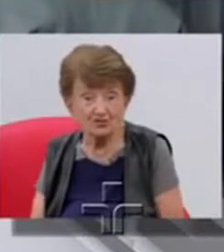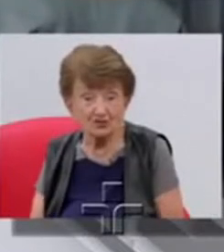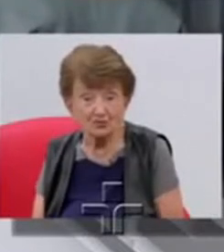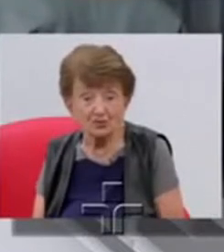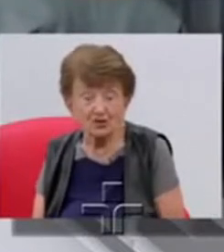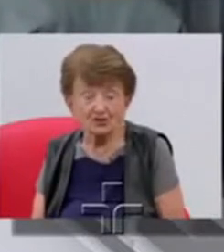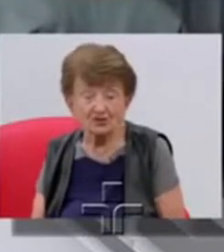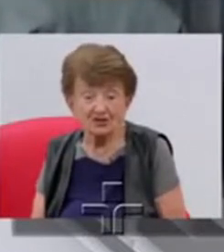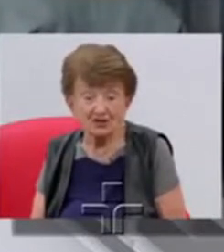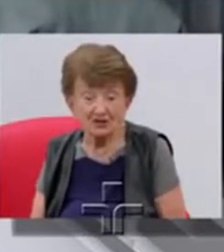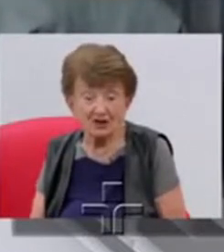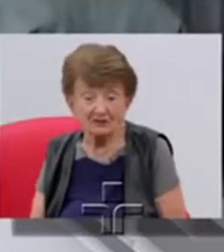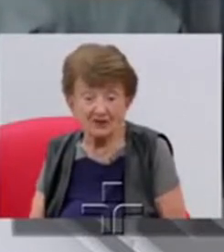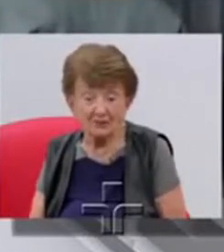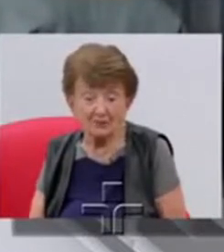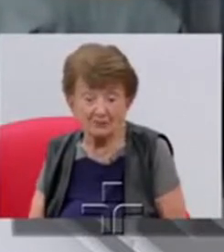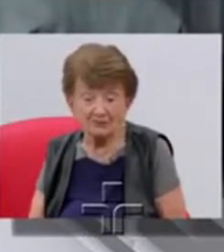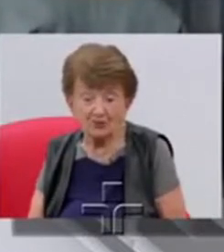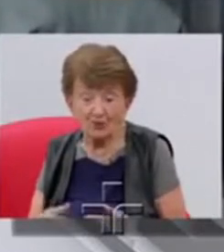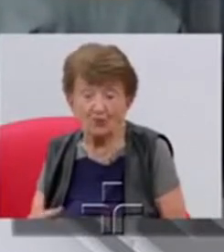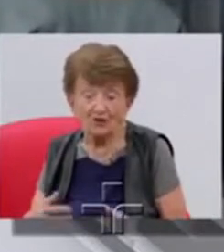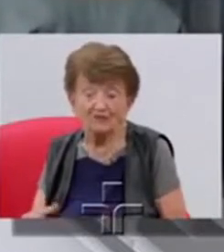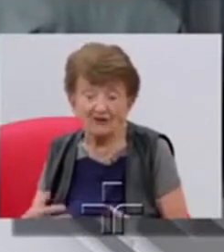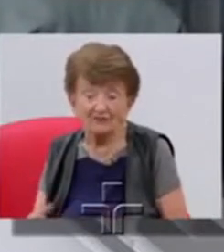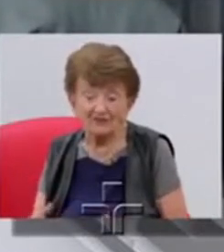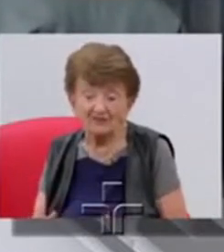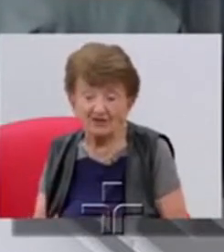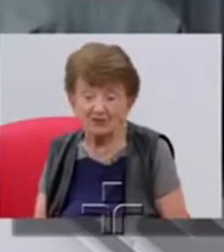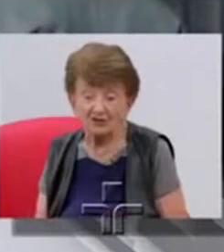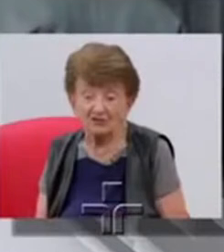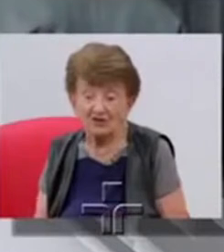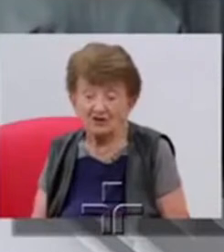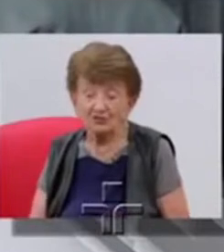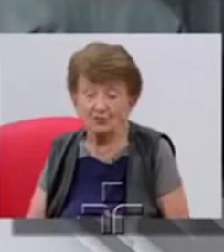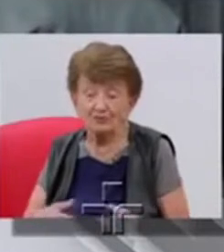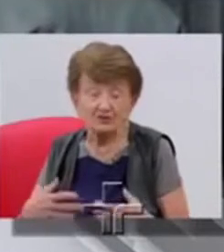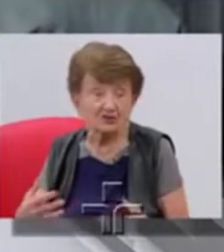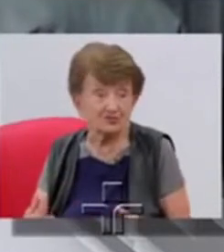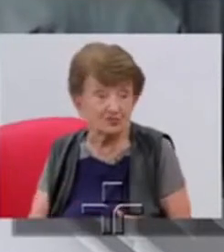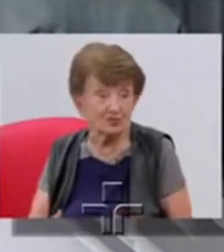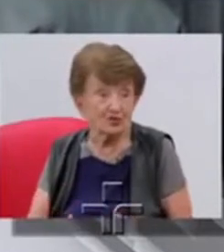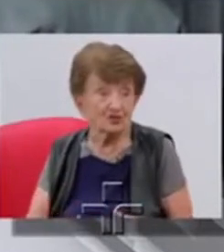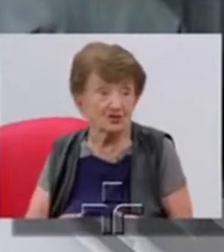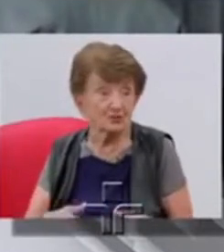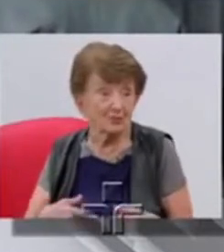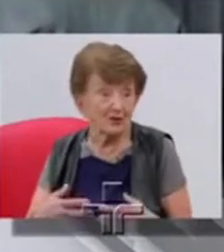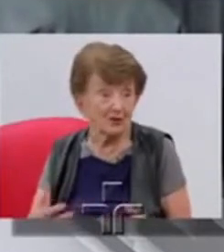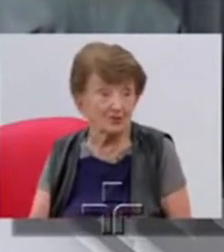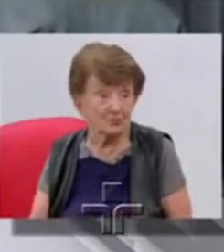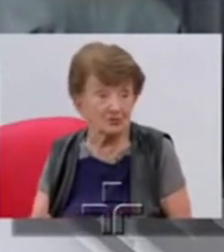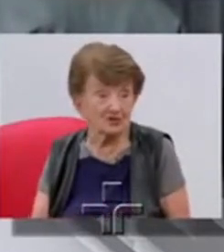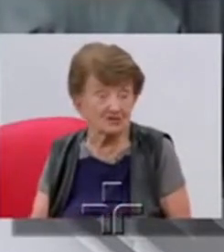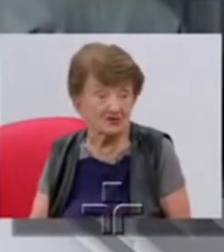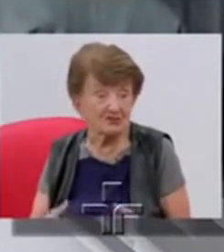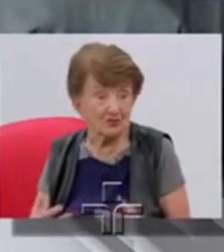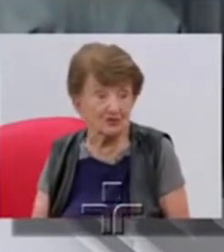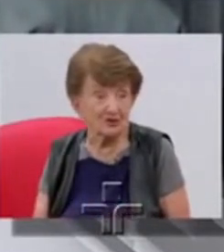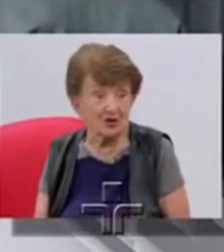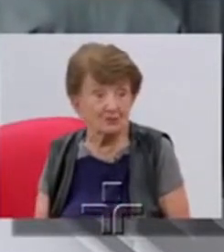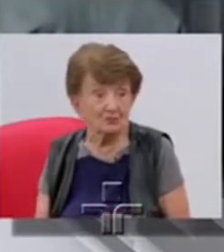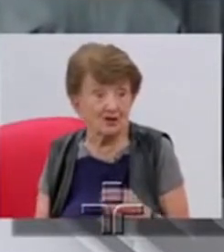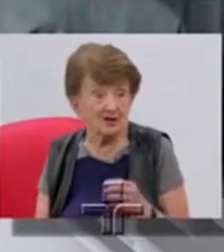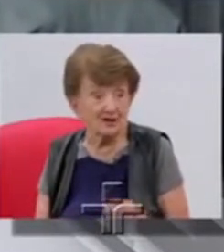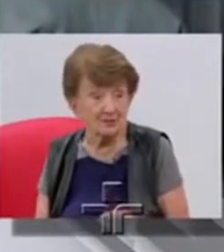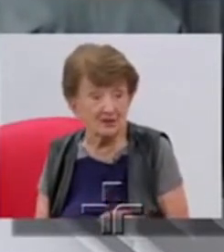no sentido de que... de como ele vai fazer que esse subtexto, que é do maior importância,